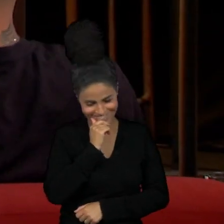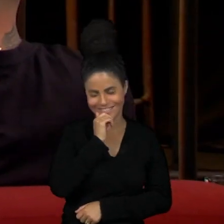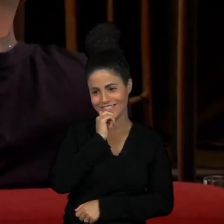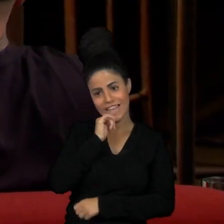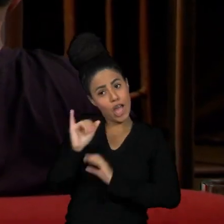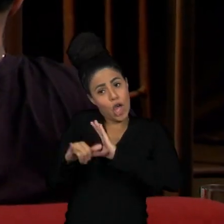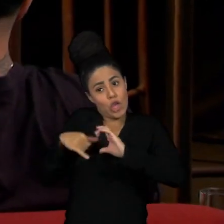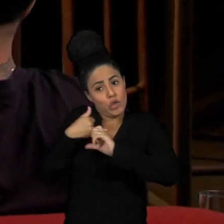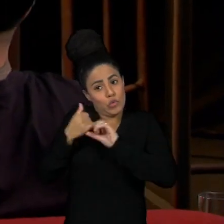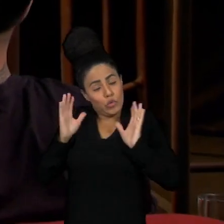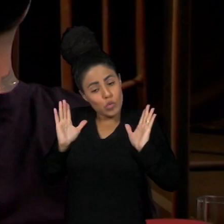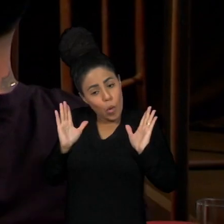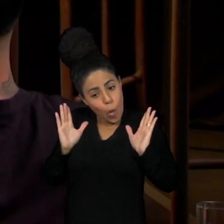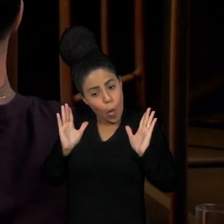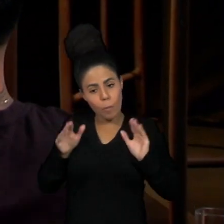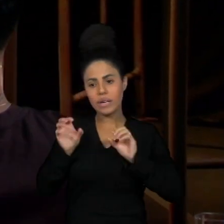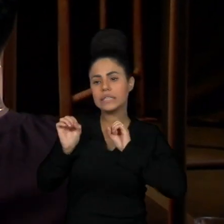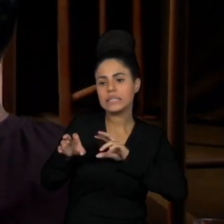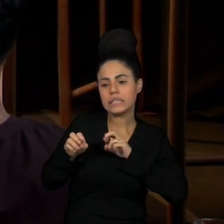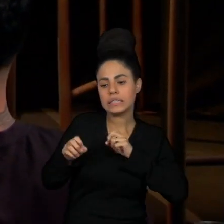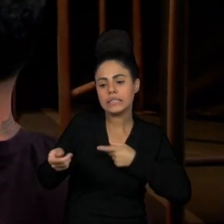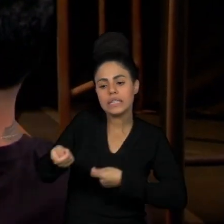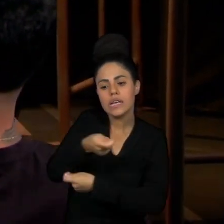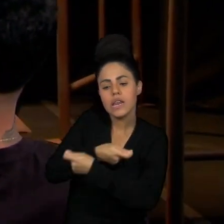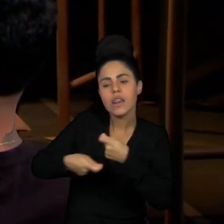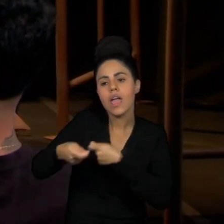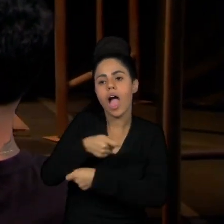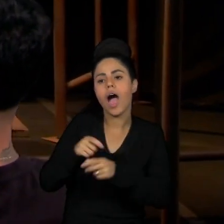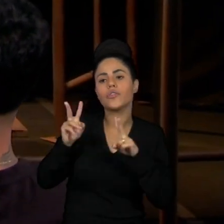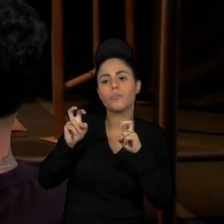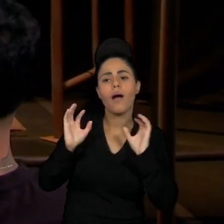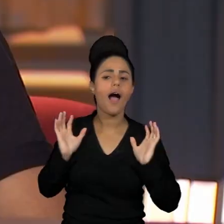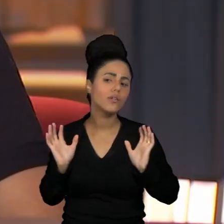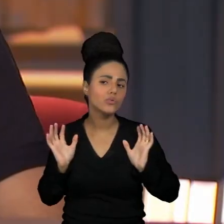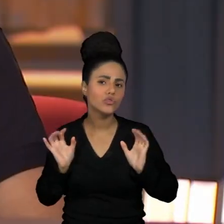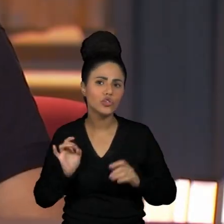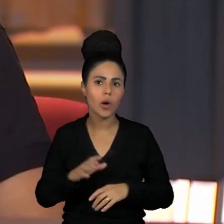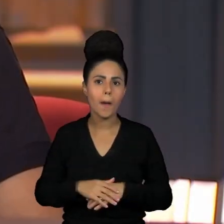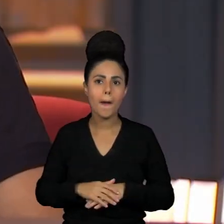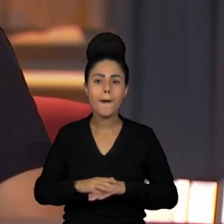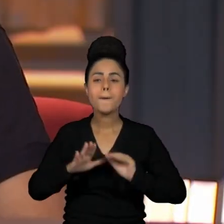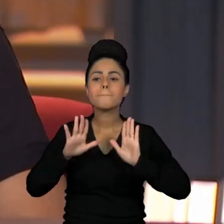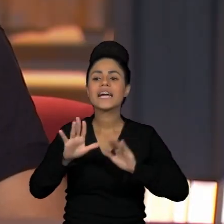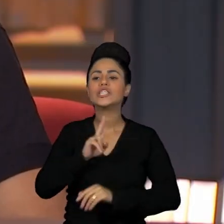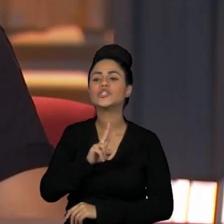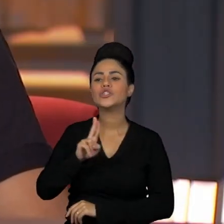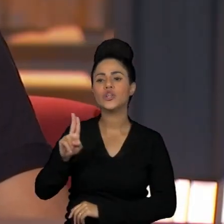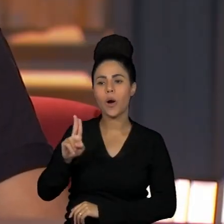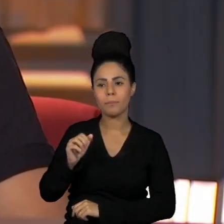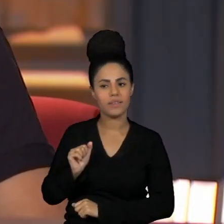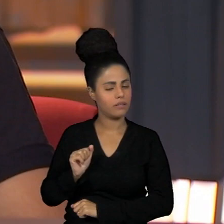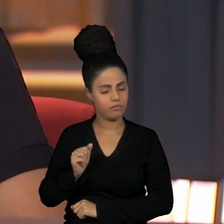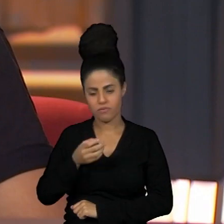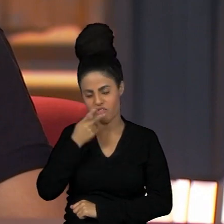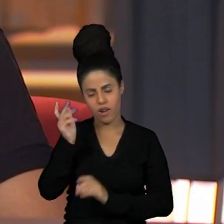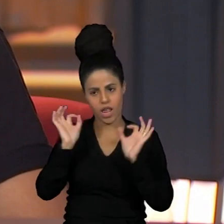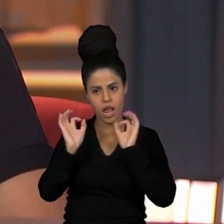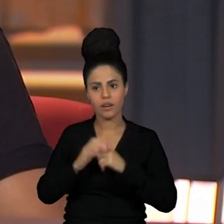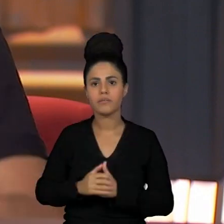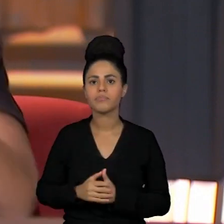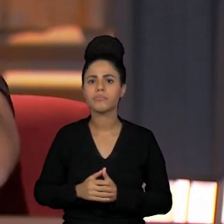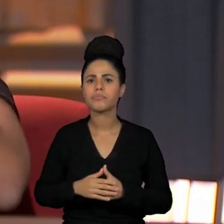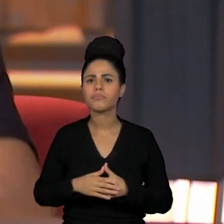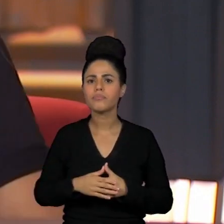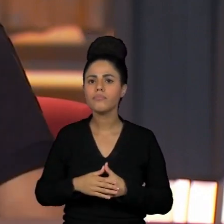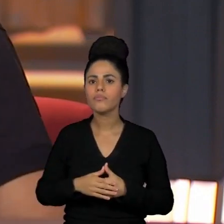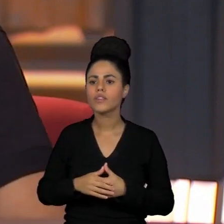Né, falo de educação financeira, investimentos, Favelado Investidor já tava grande. Só que eu não tinha falado o nome do canal. Aí ele falou assim,